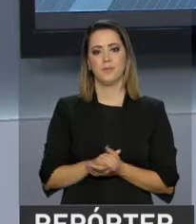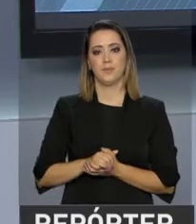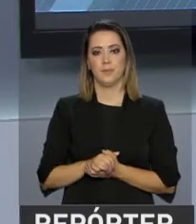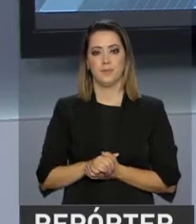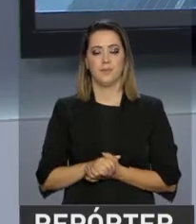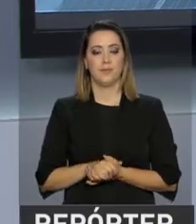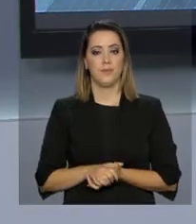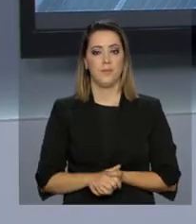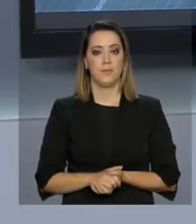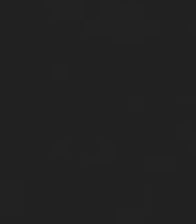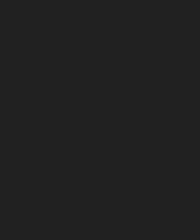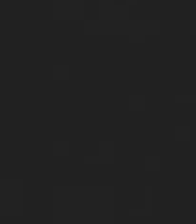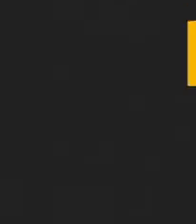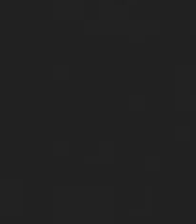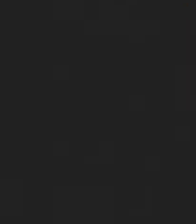federal